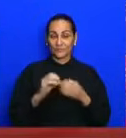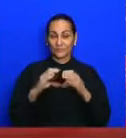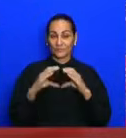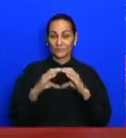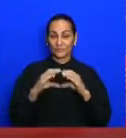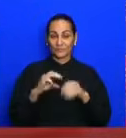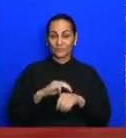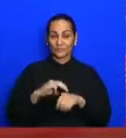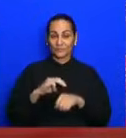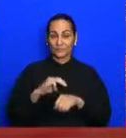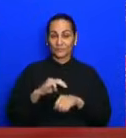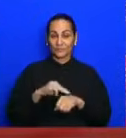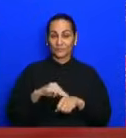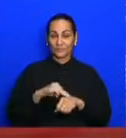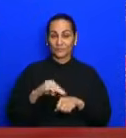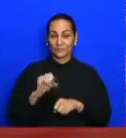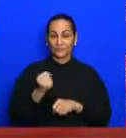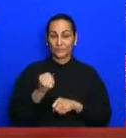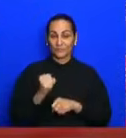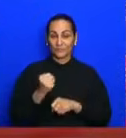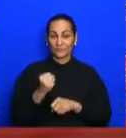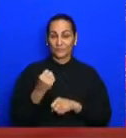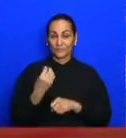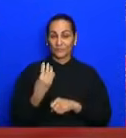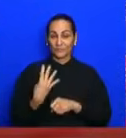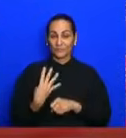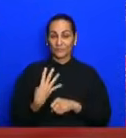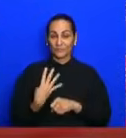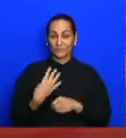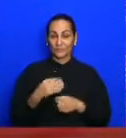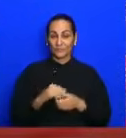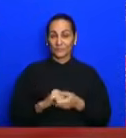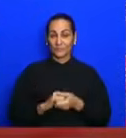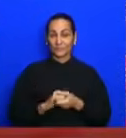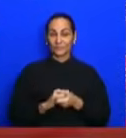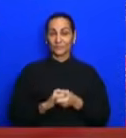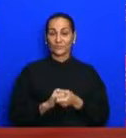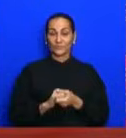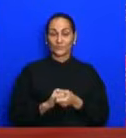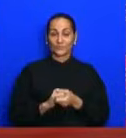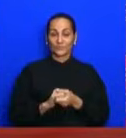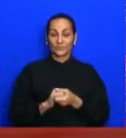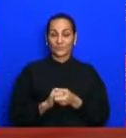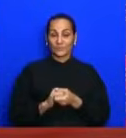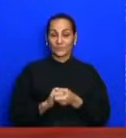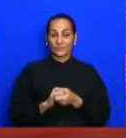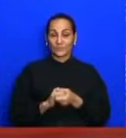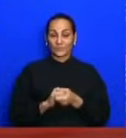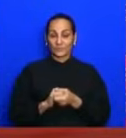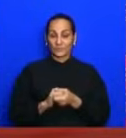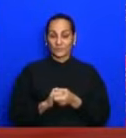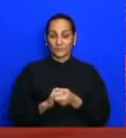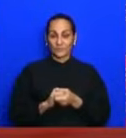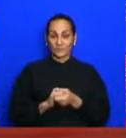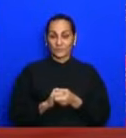Bola marrom 84. Marrom número 84.